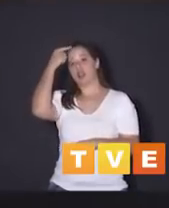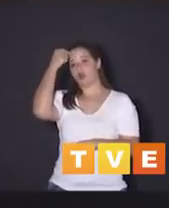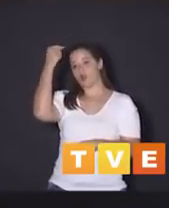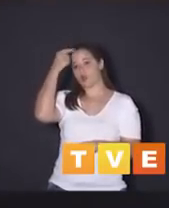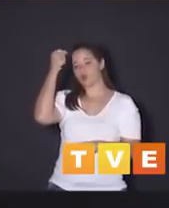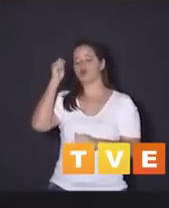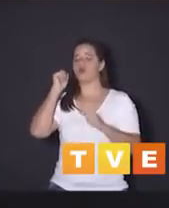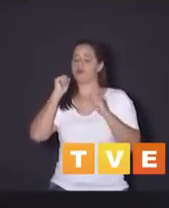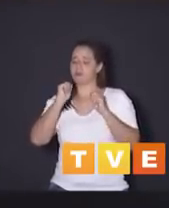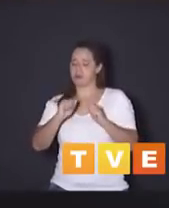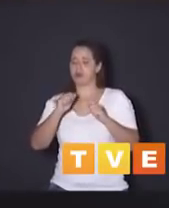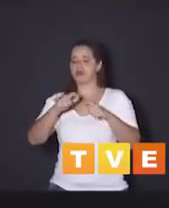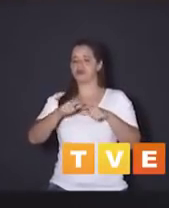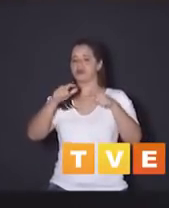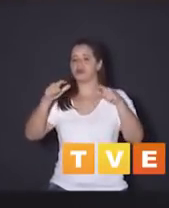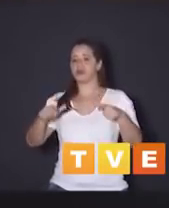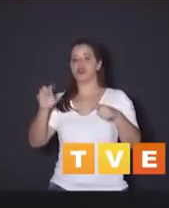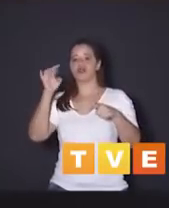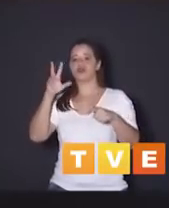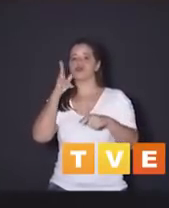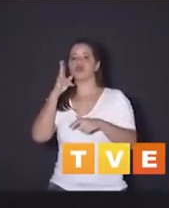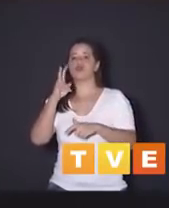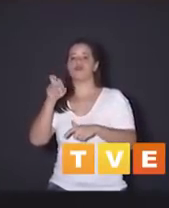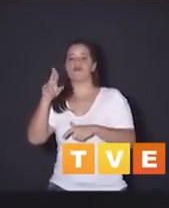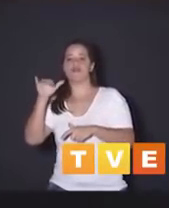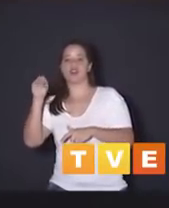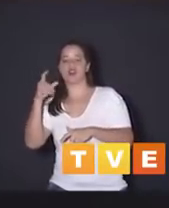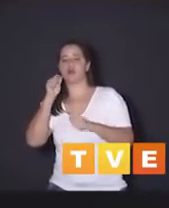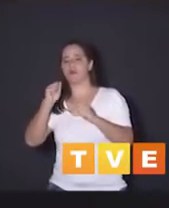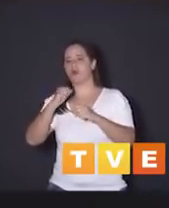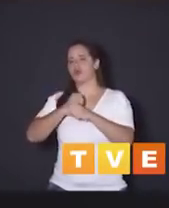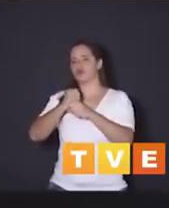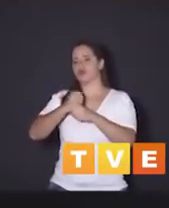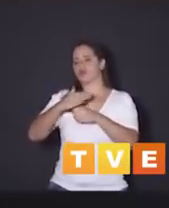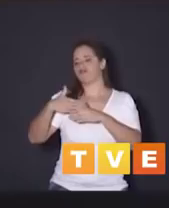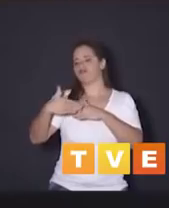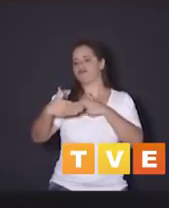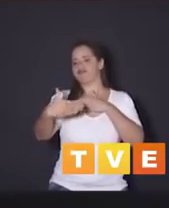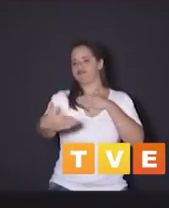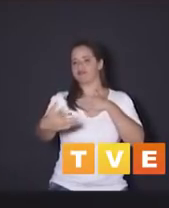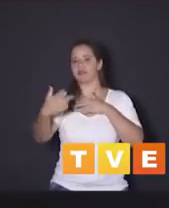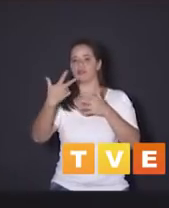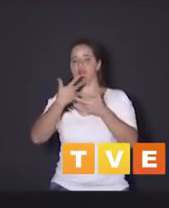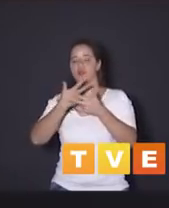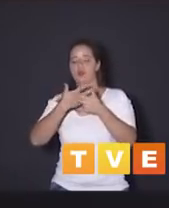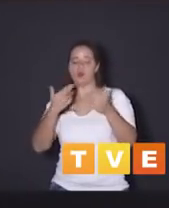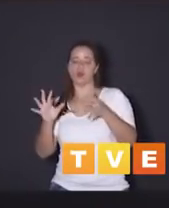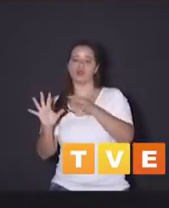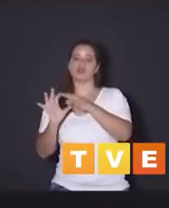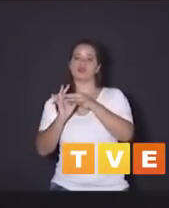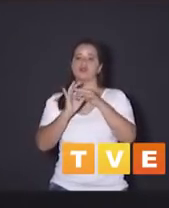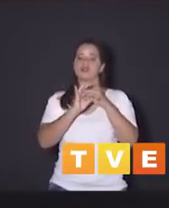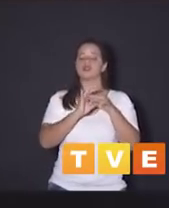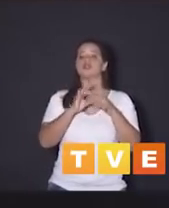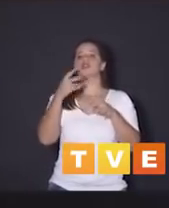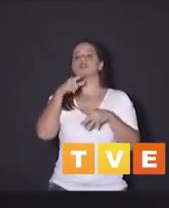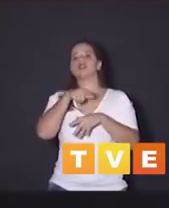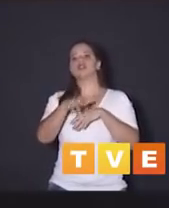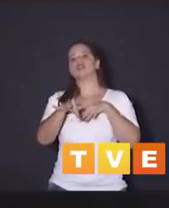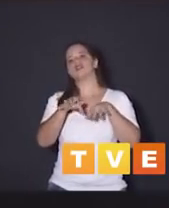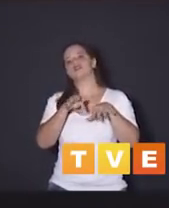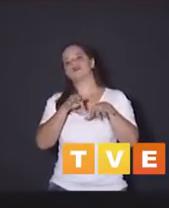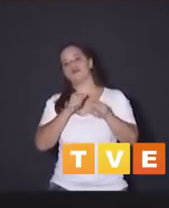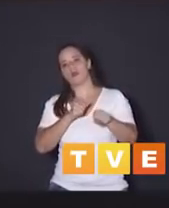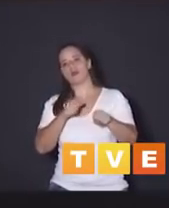que pode se estender não só o verão mas para o ano todo alguma coisa que integre dentro dessa formação